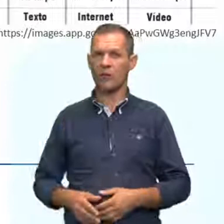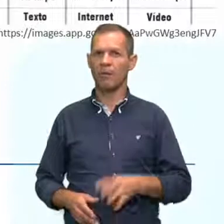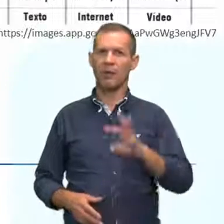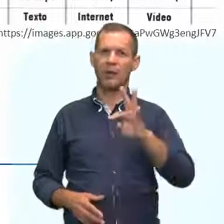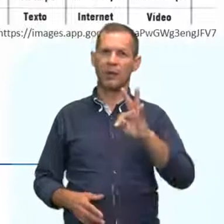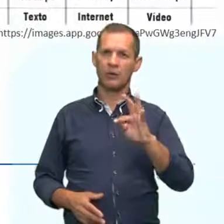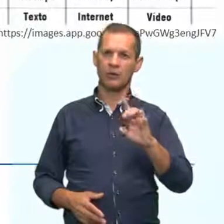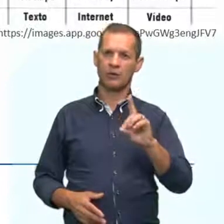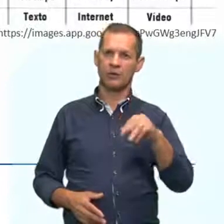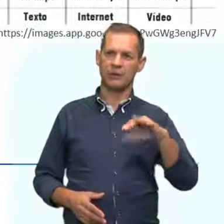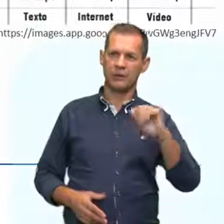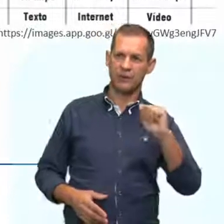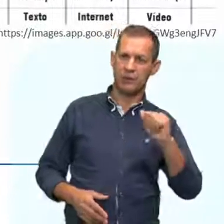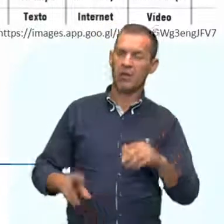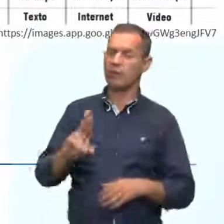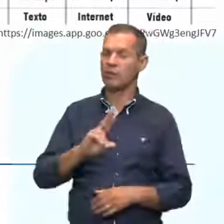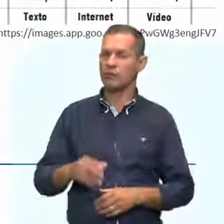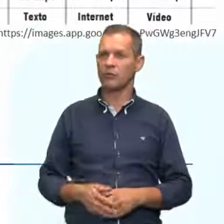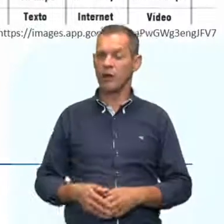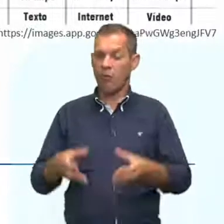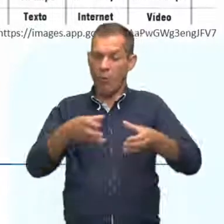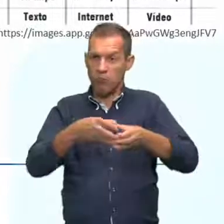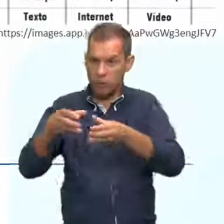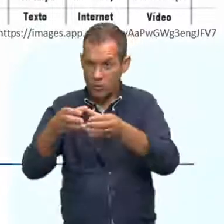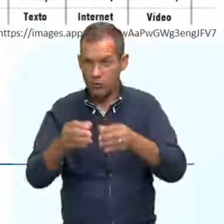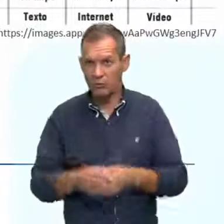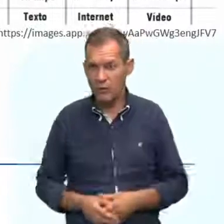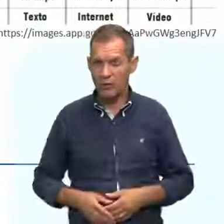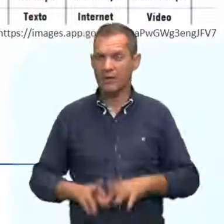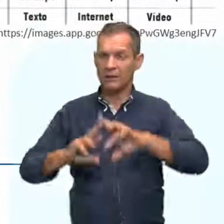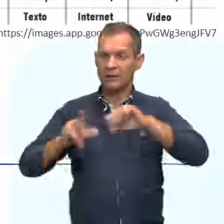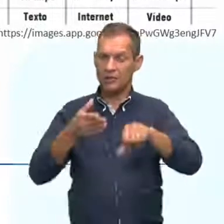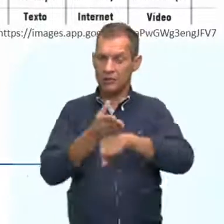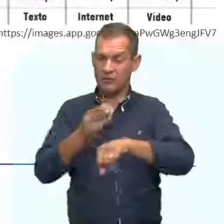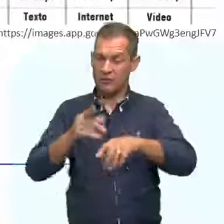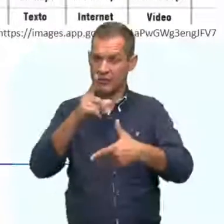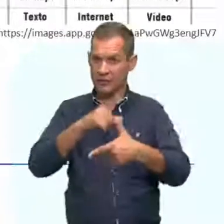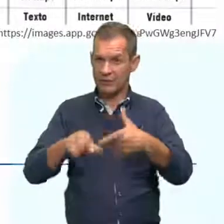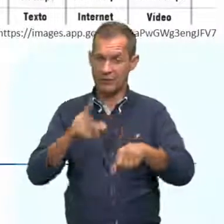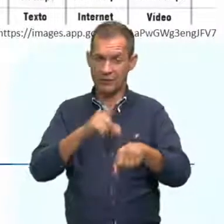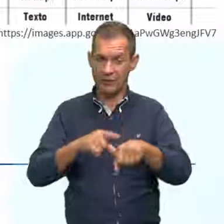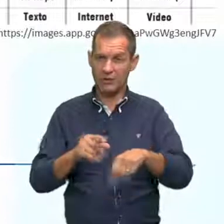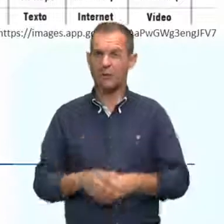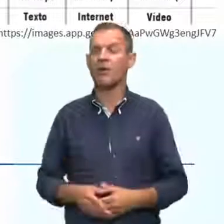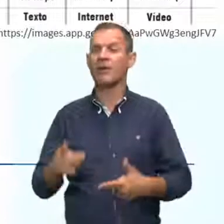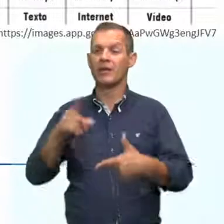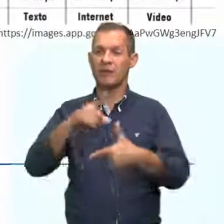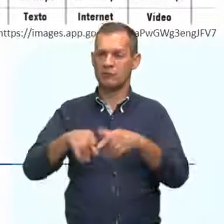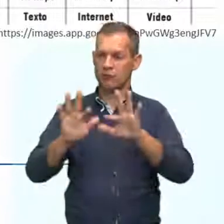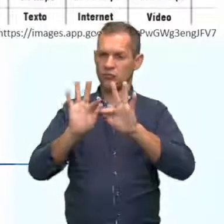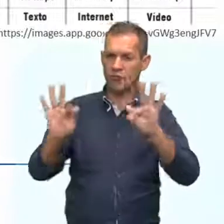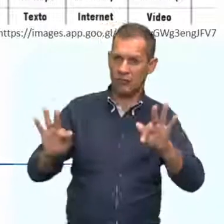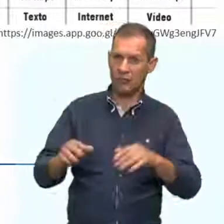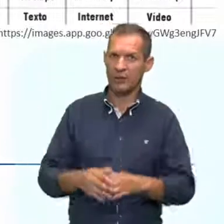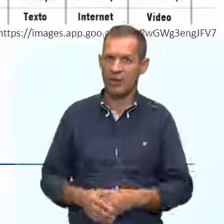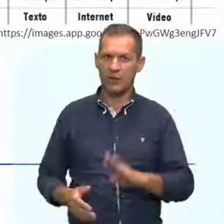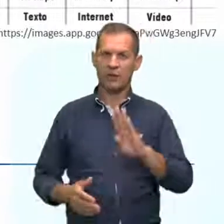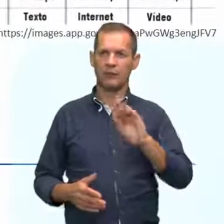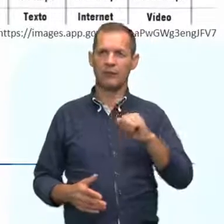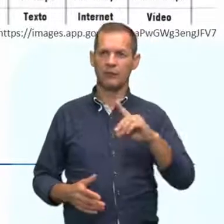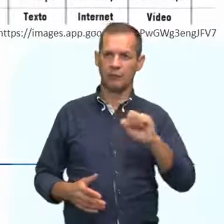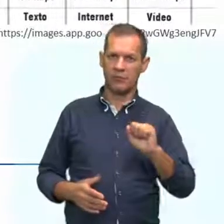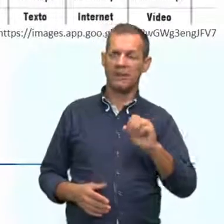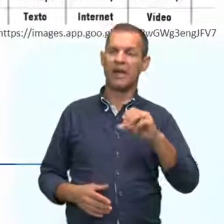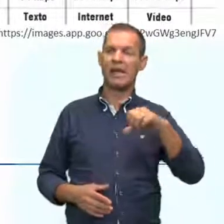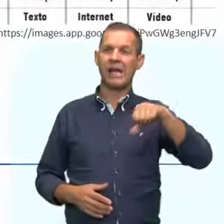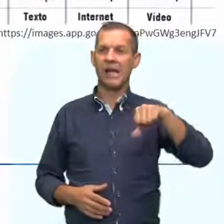TDMA, então ele utilizava um conjunto de múltiplo acesso por divisão de tempo e divisão de frequência. Banda de 900